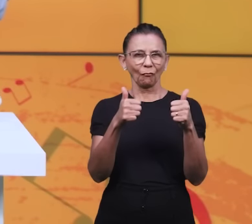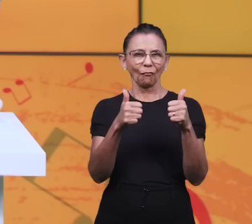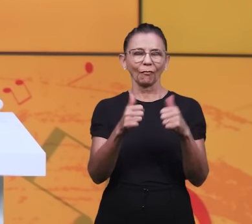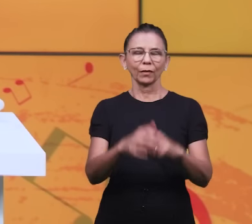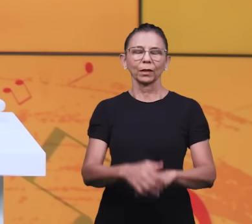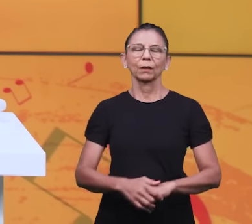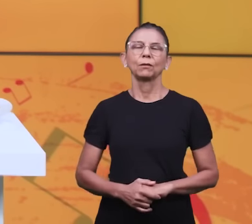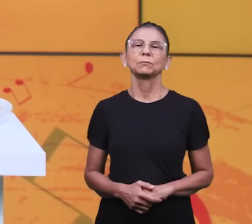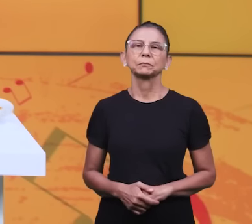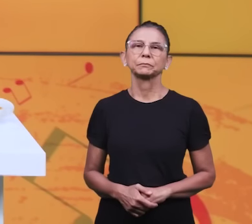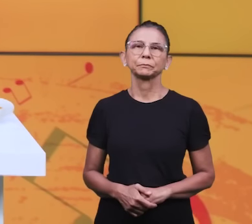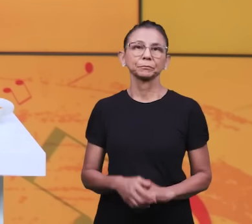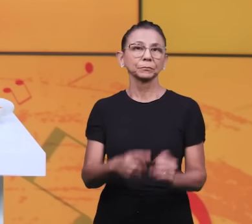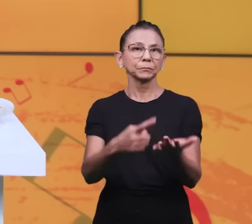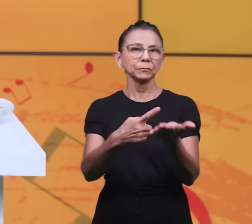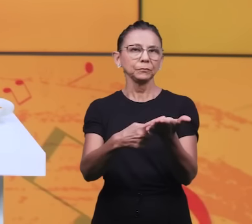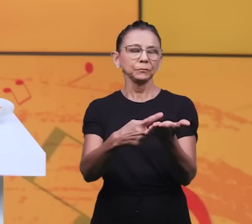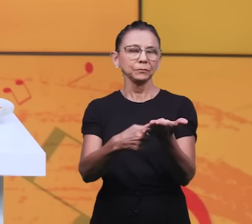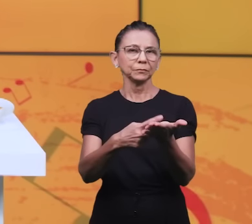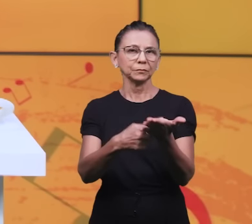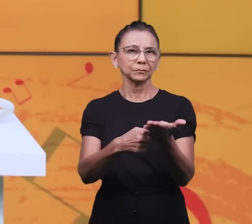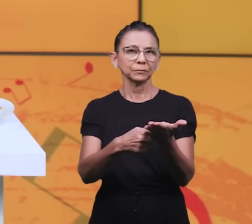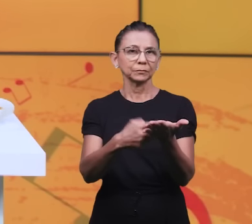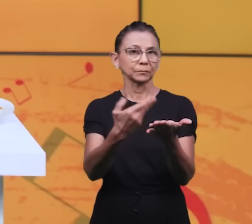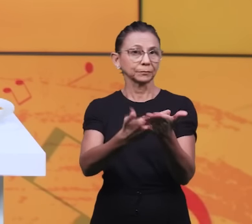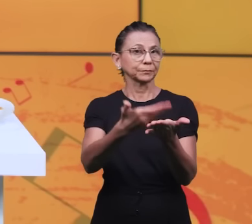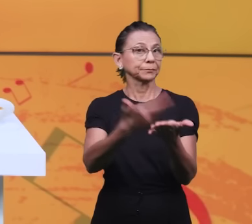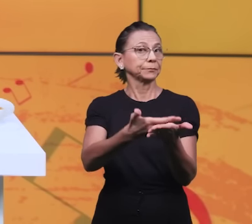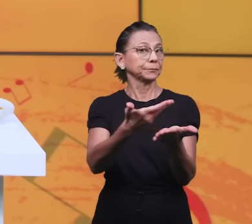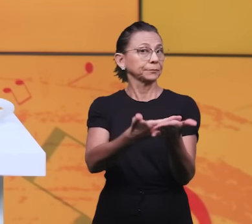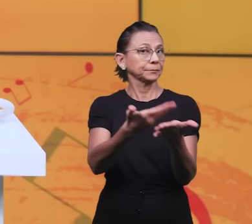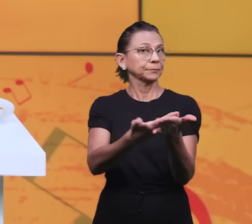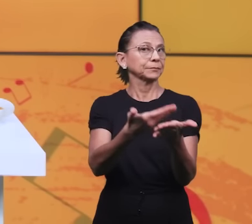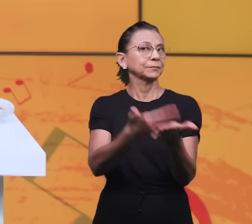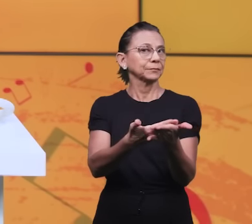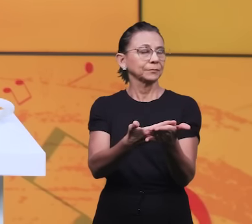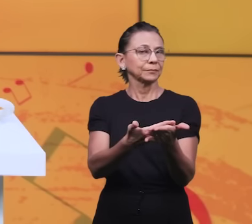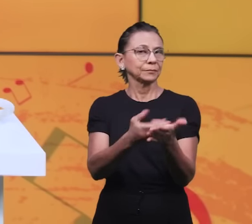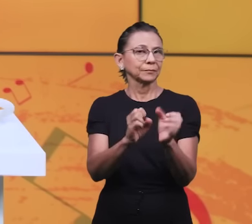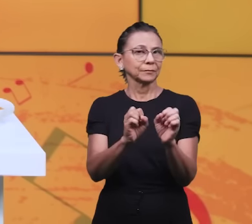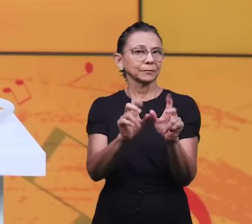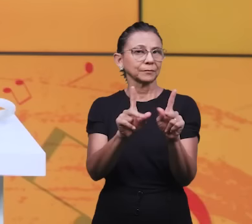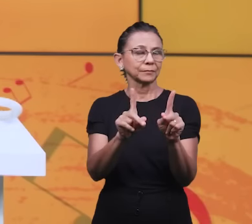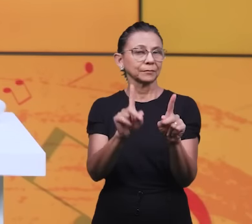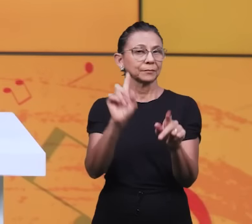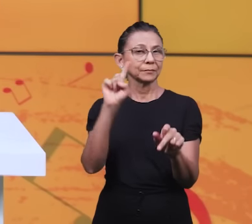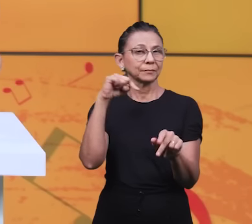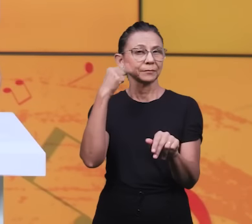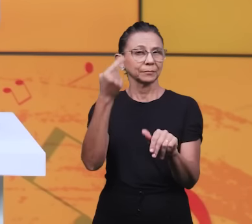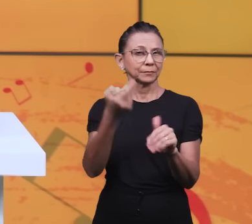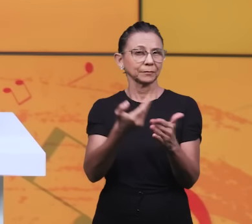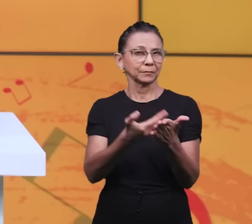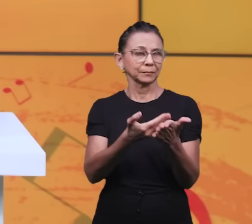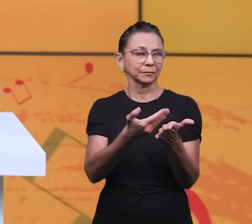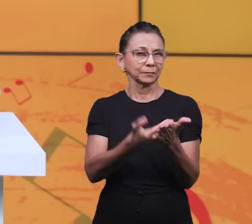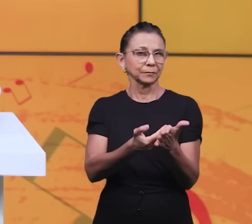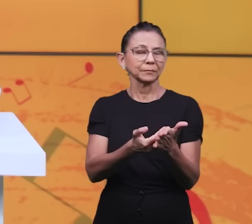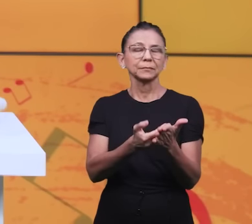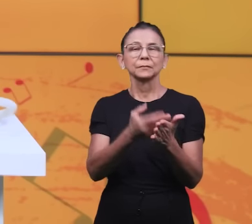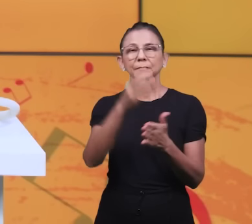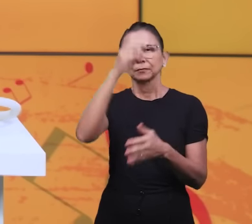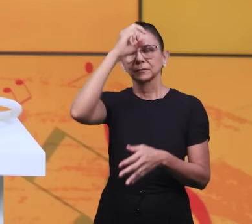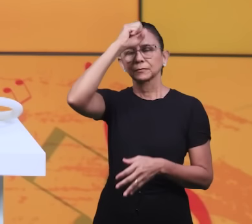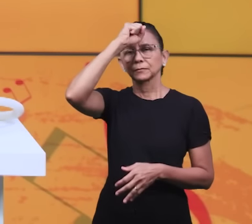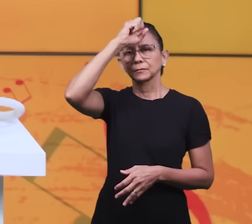muito bom agora vamos combinar de você estudar bastante certo e na próxima aula